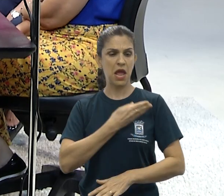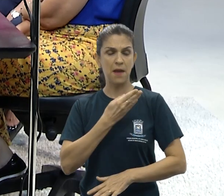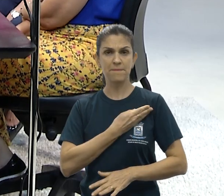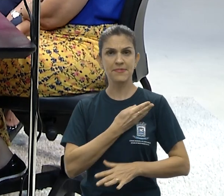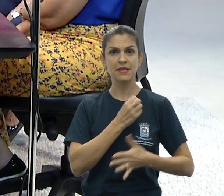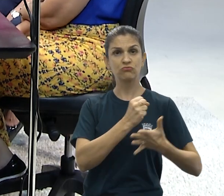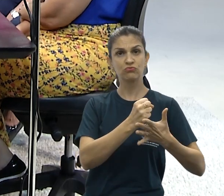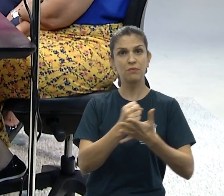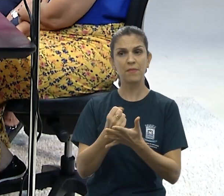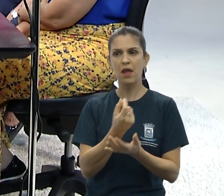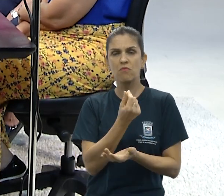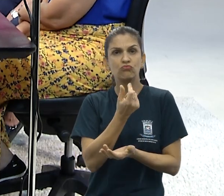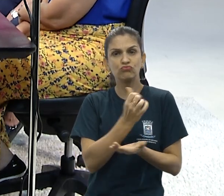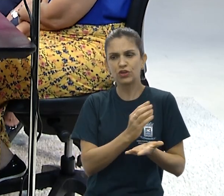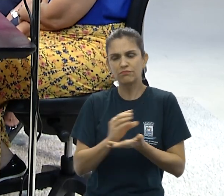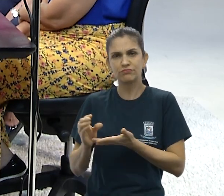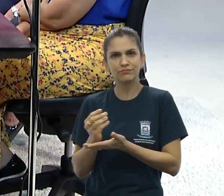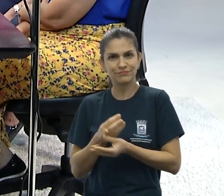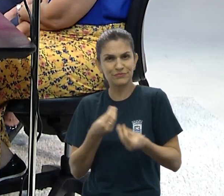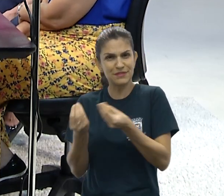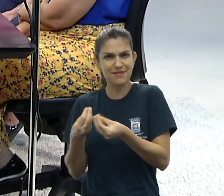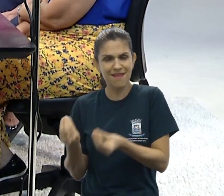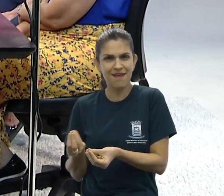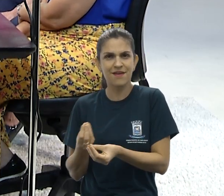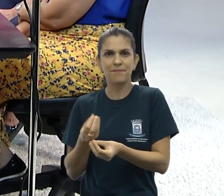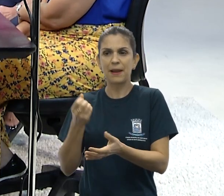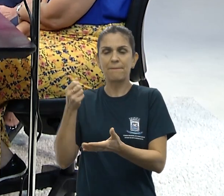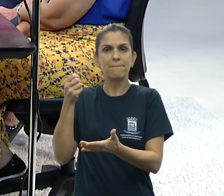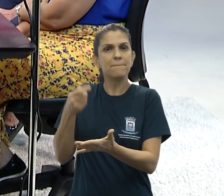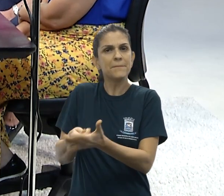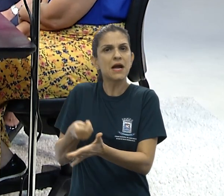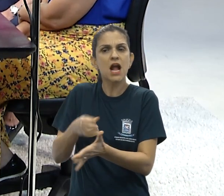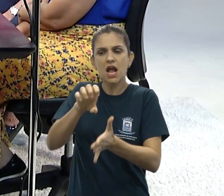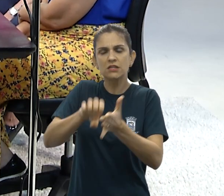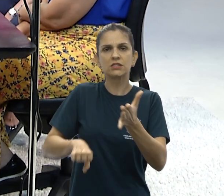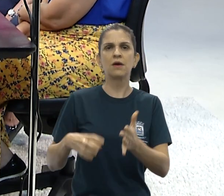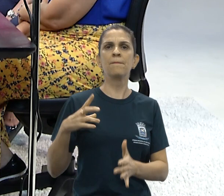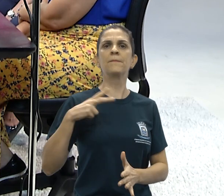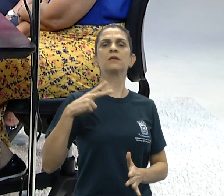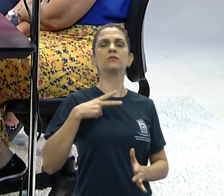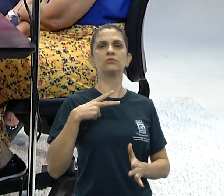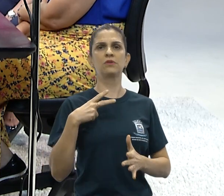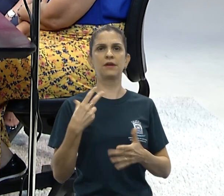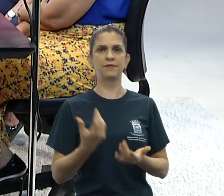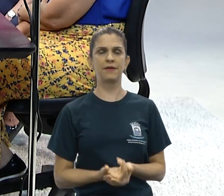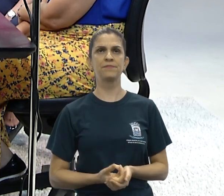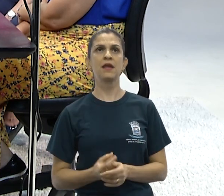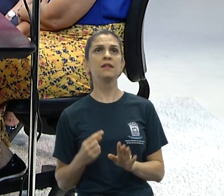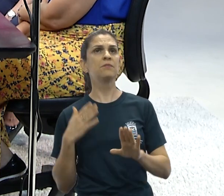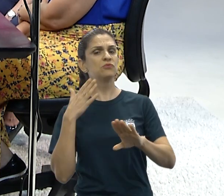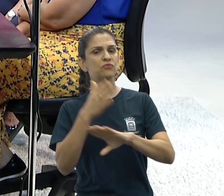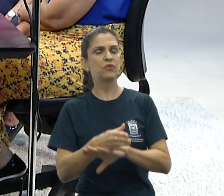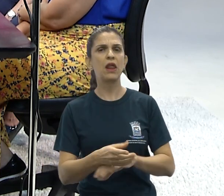forma particular, mas e na volta, quando você trouxe os exames para o seu médico, o início do tratamento respeitou